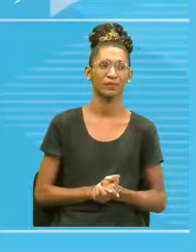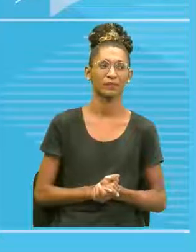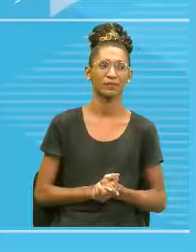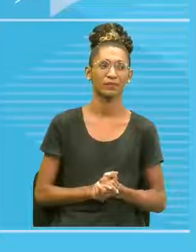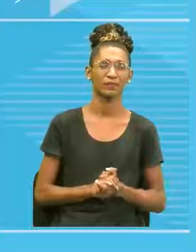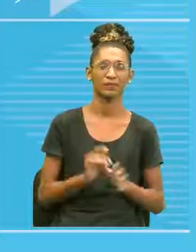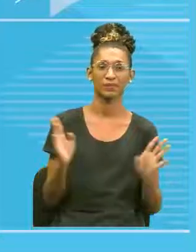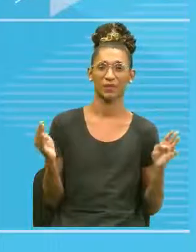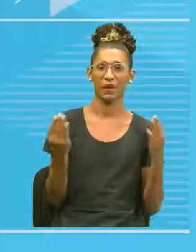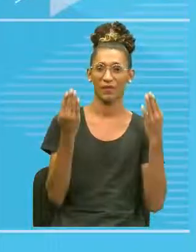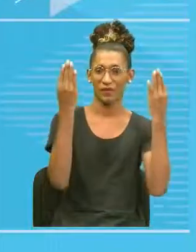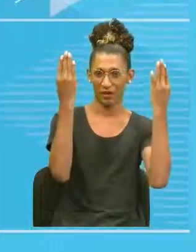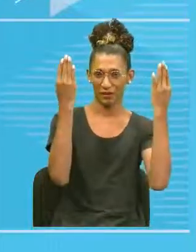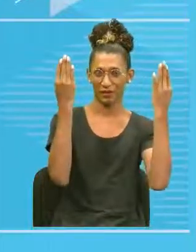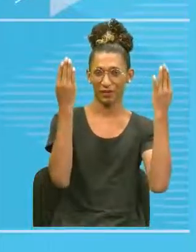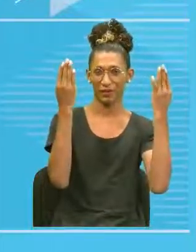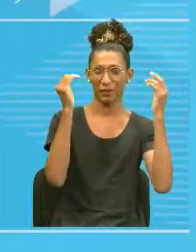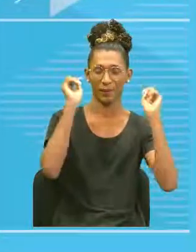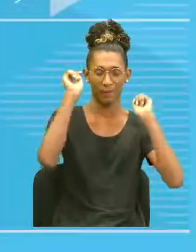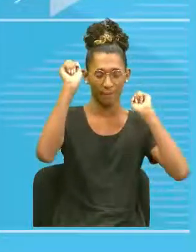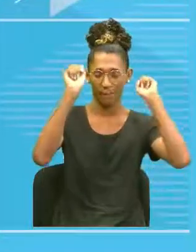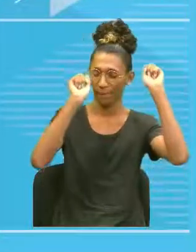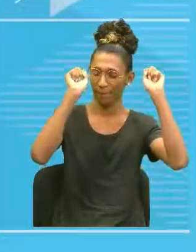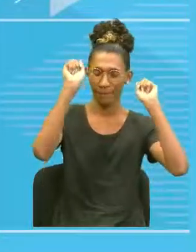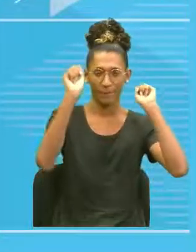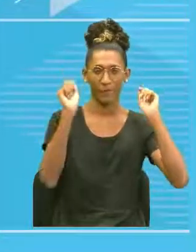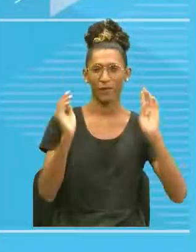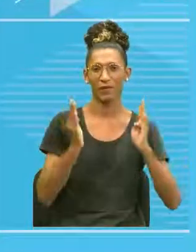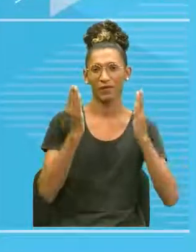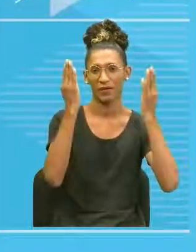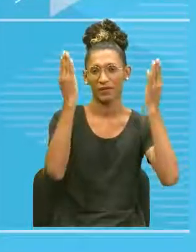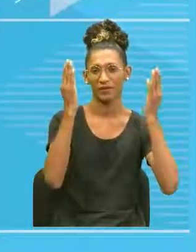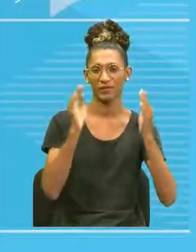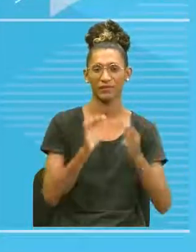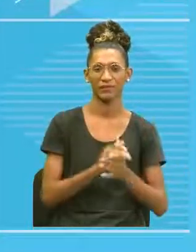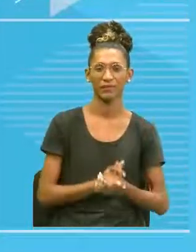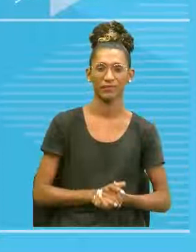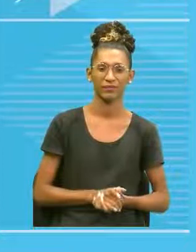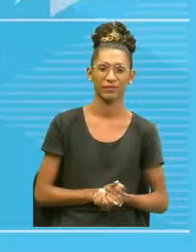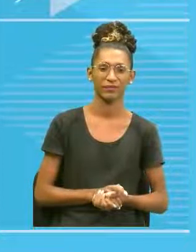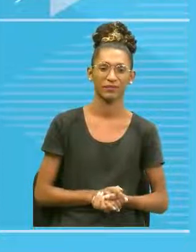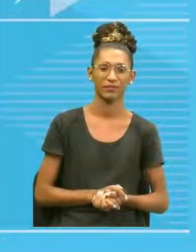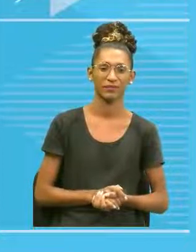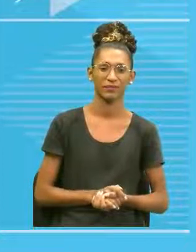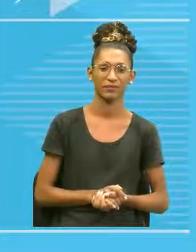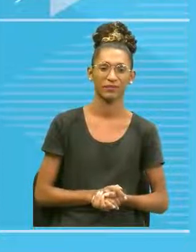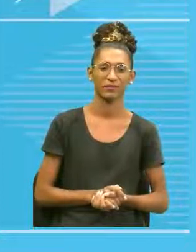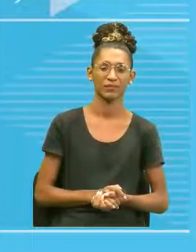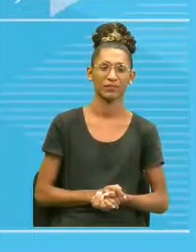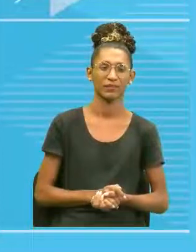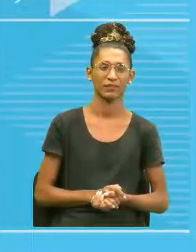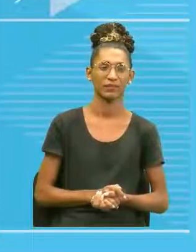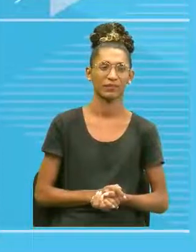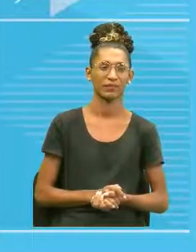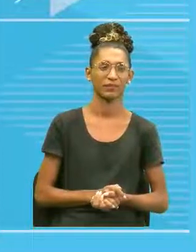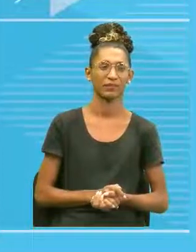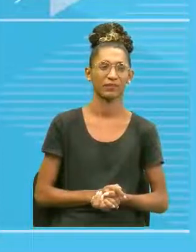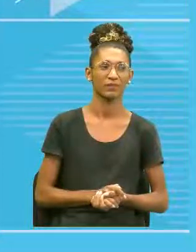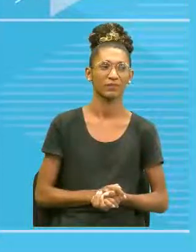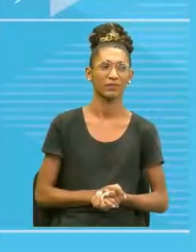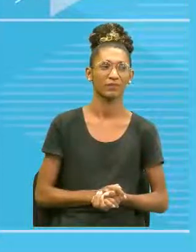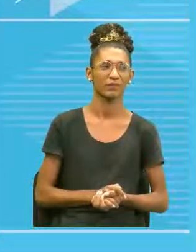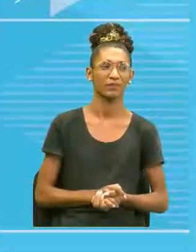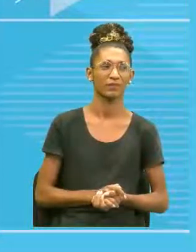ir para balada de Fiesta na balada vou traduzir assim quando o Jonas voltou quando eu vou ali viu